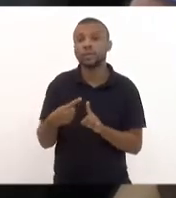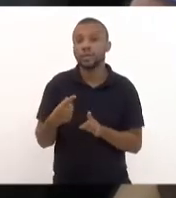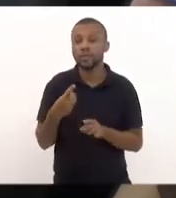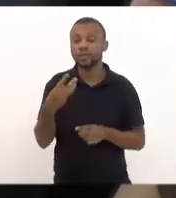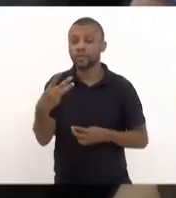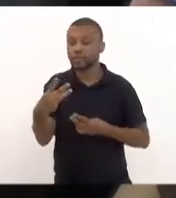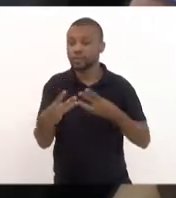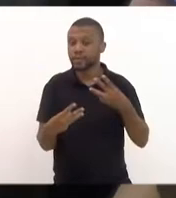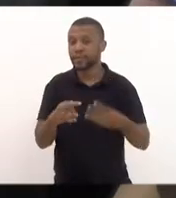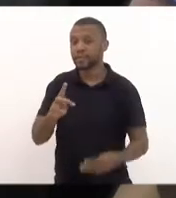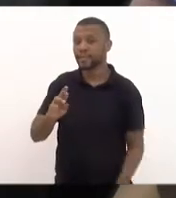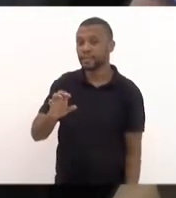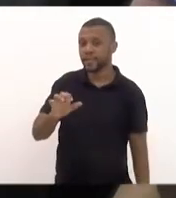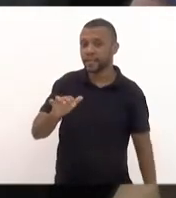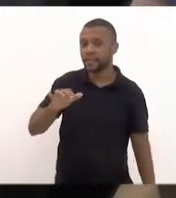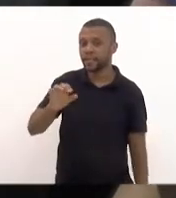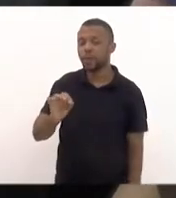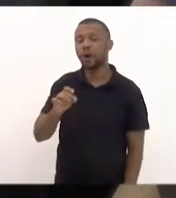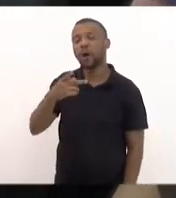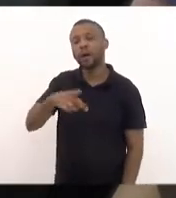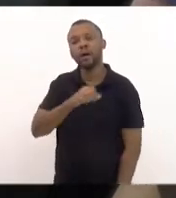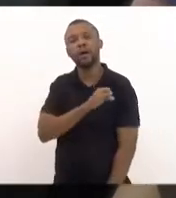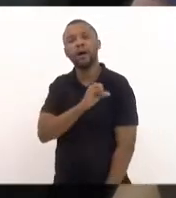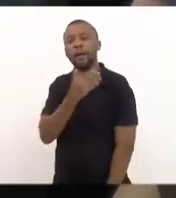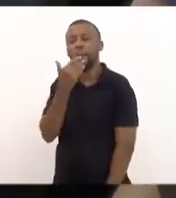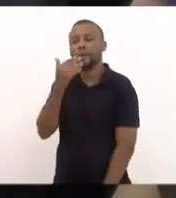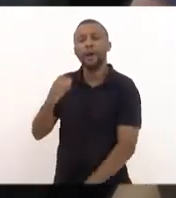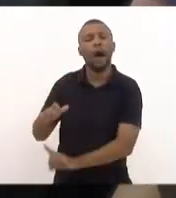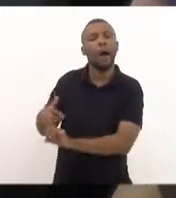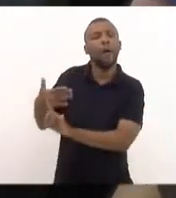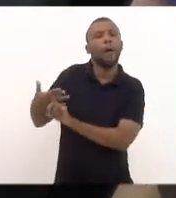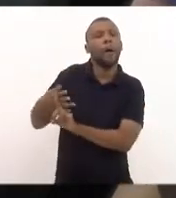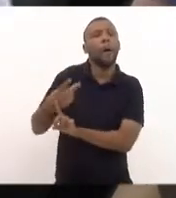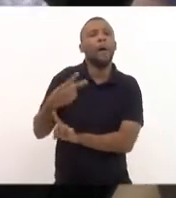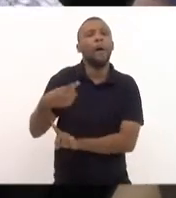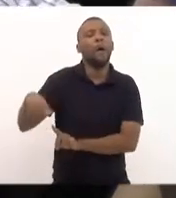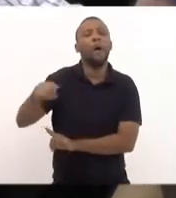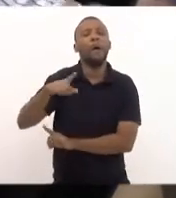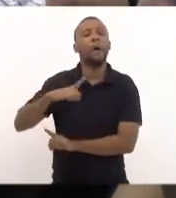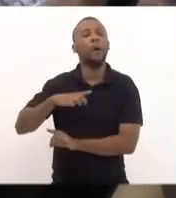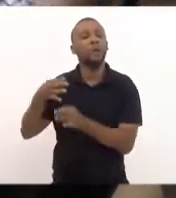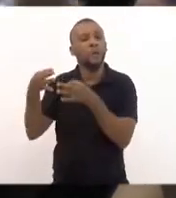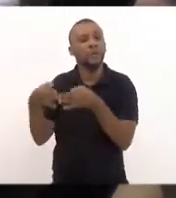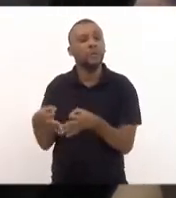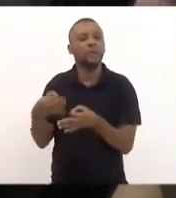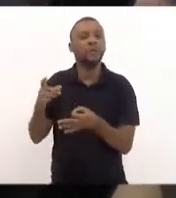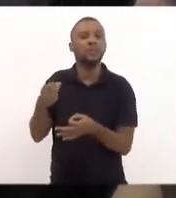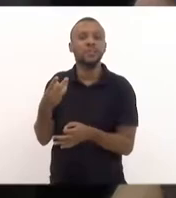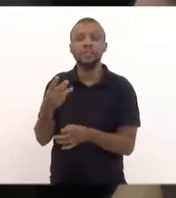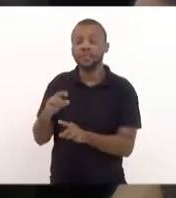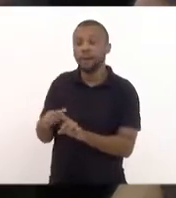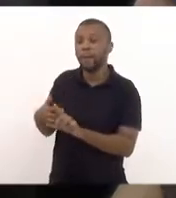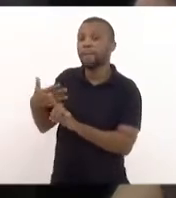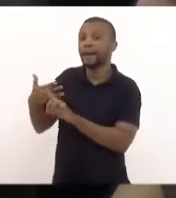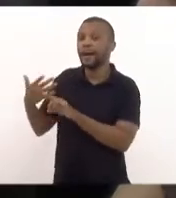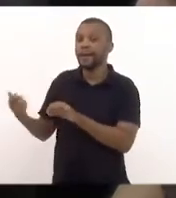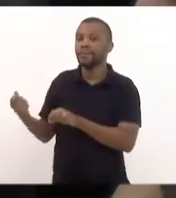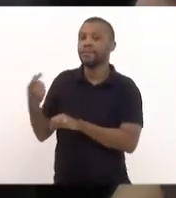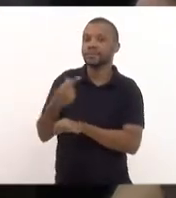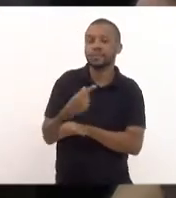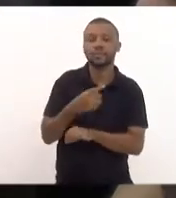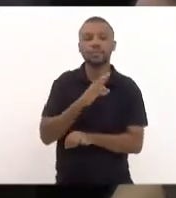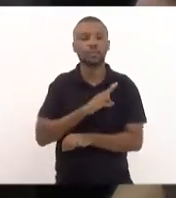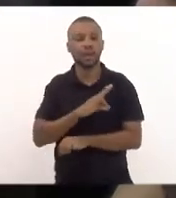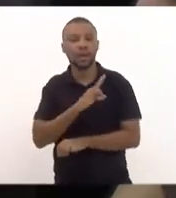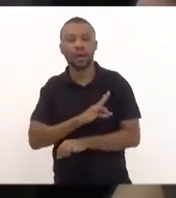né? Pediram aumento. E pediram aumento para eles. Com certeza eles ganham 3 vezes mais do que o salário lá do pessoal do INEA